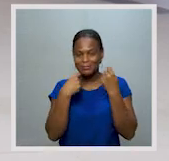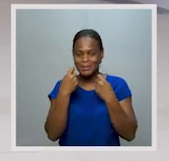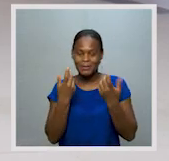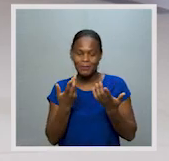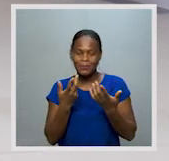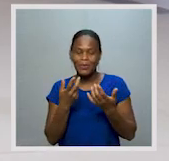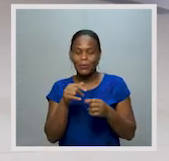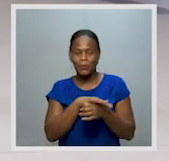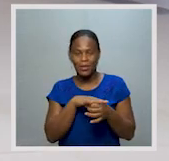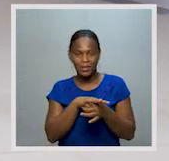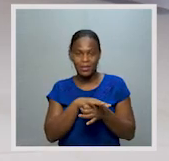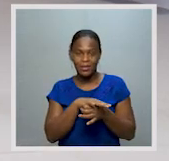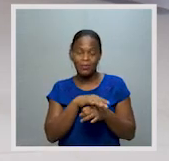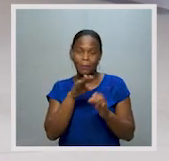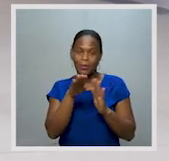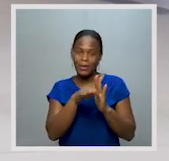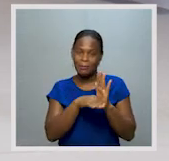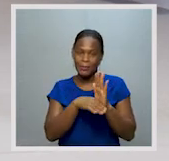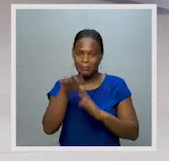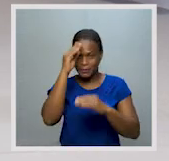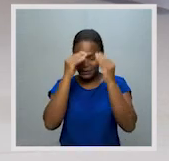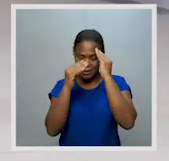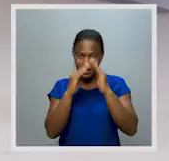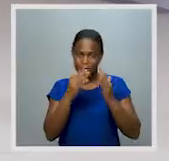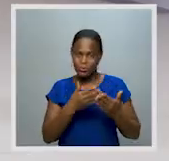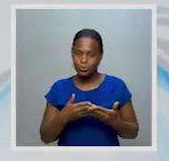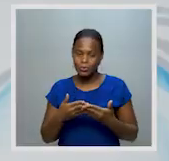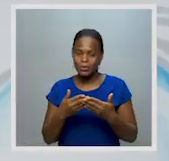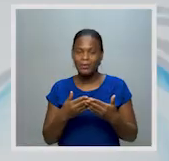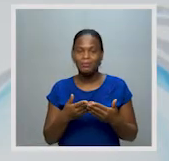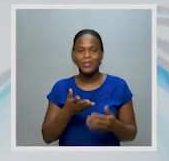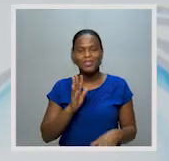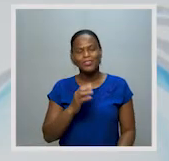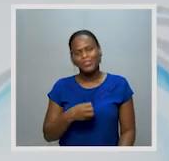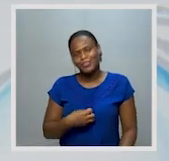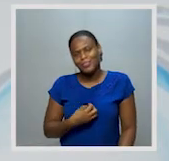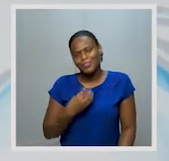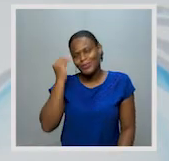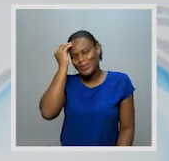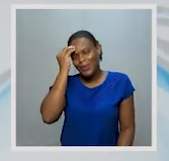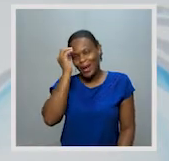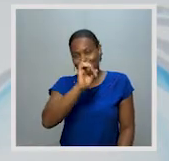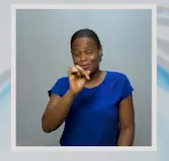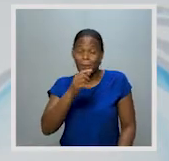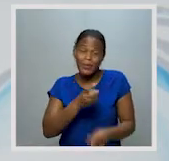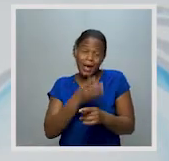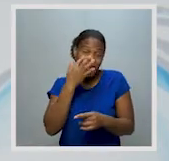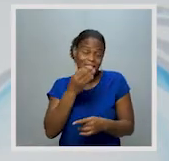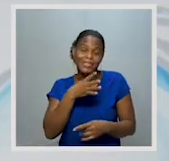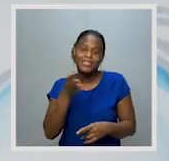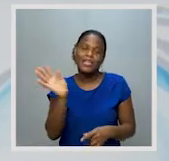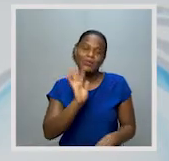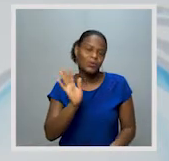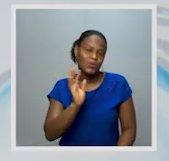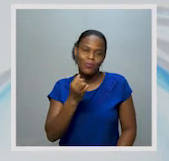e expressão no contexto do programa Aprender e Estudar em Casa. Já estou sentindo saudades, mas mesmo assim vou